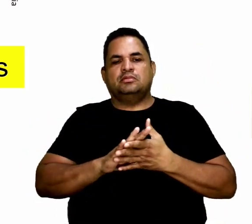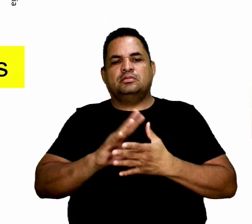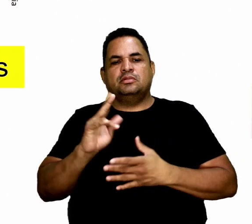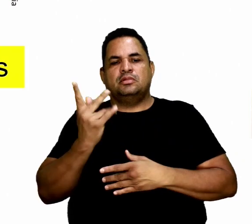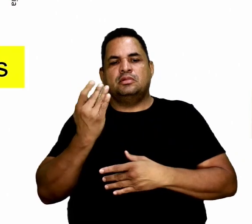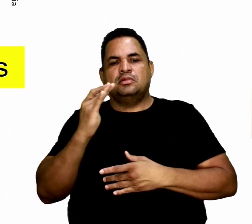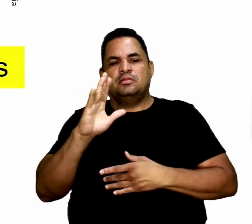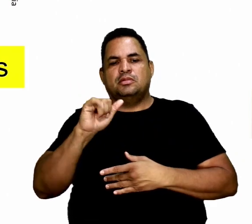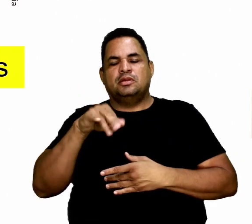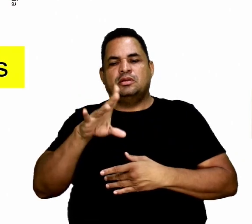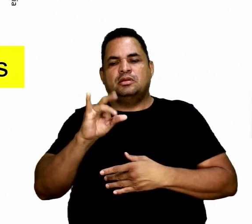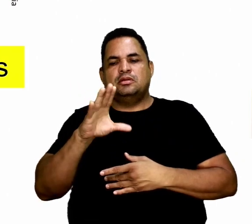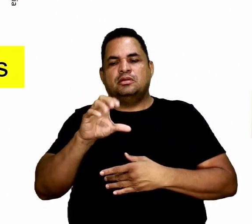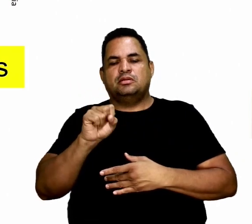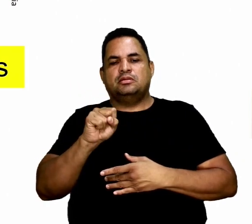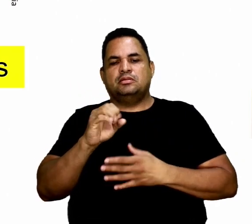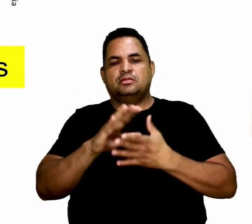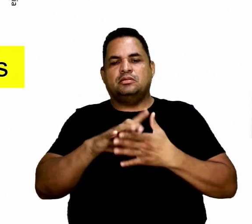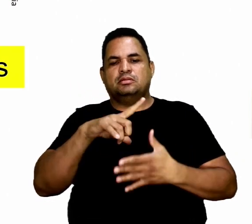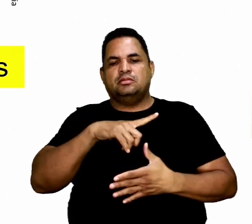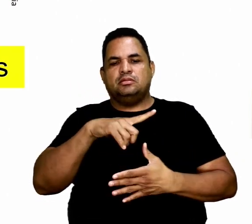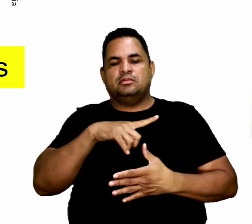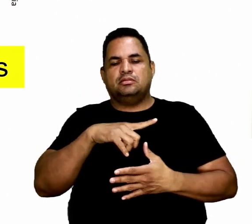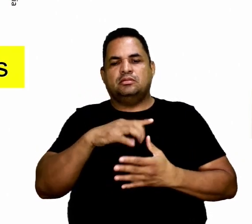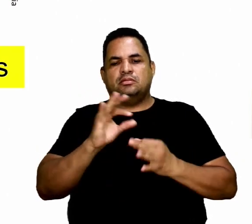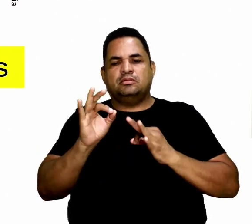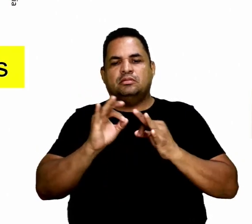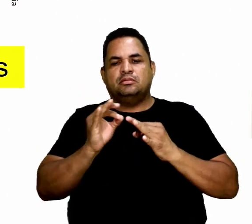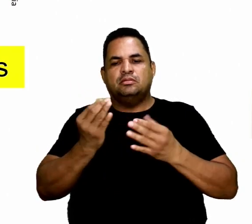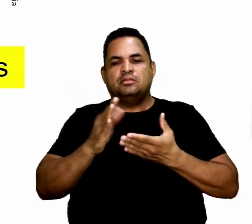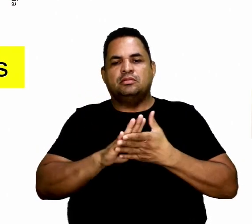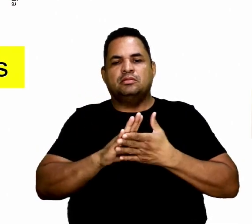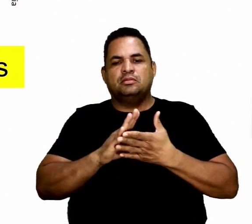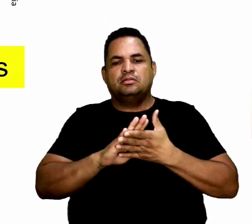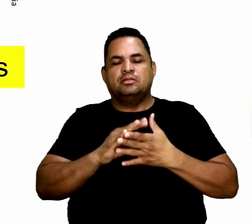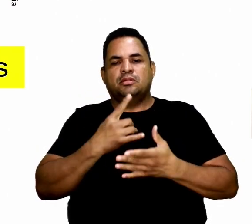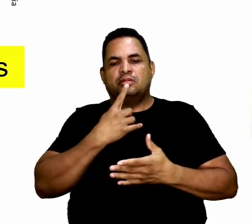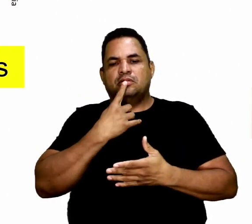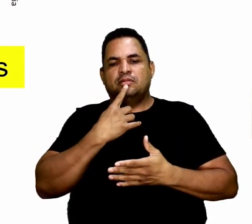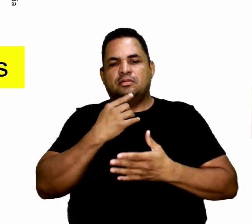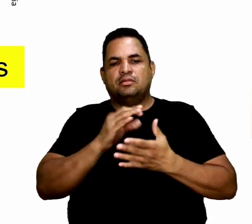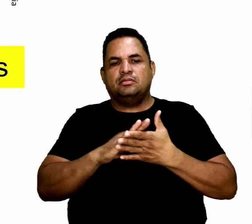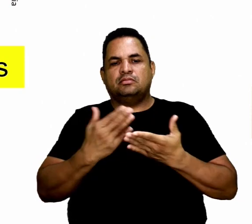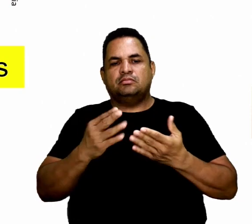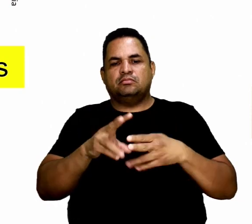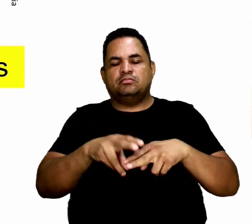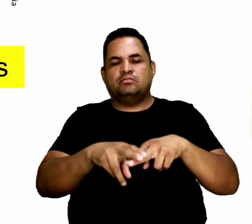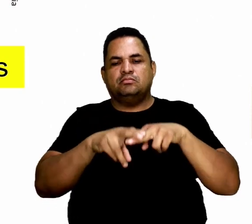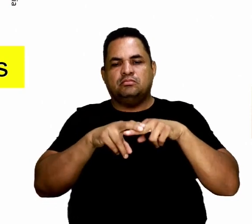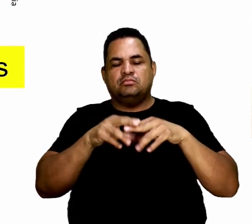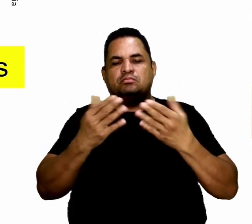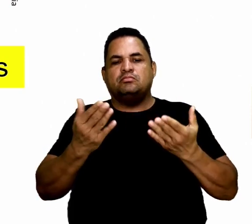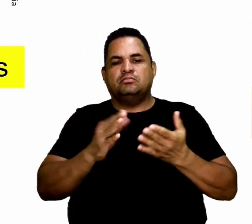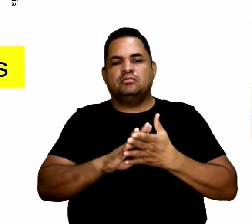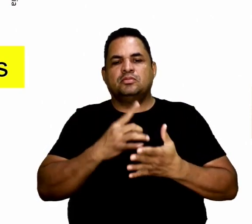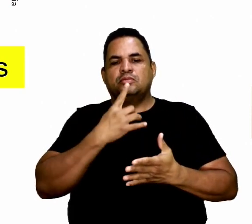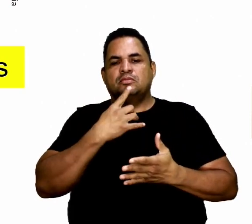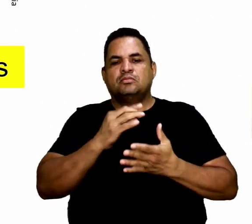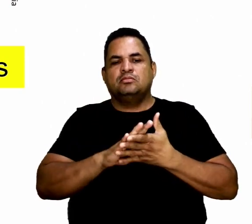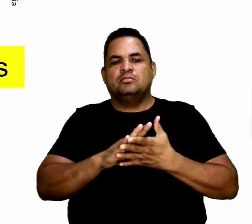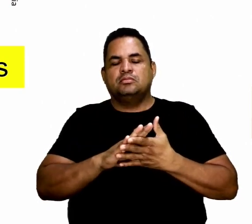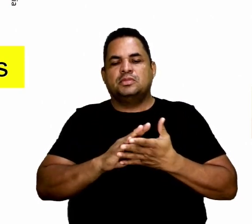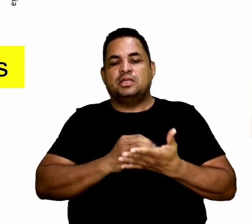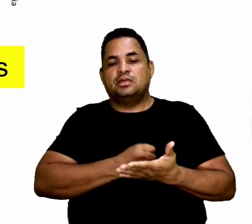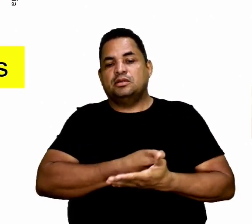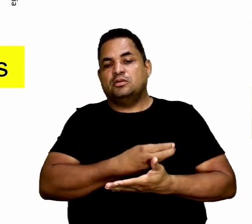hemácias que tem elas que compõem a parte vermelha do nosso sangue, é por isso que o nosso sangue é vermelho, é por causa da grande quantidade